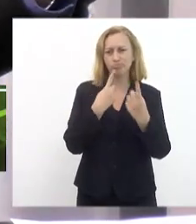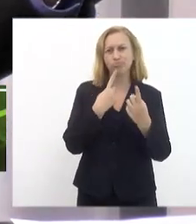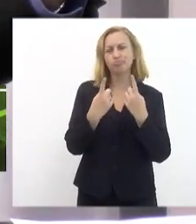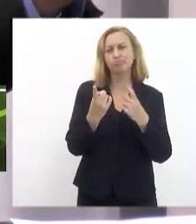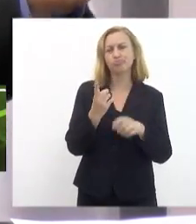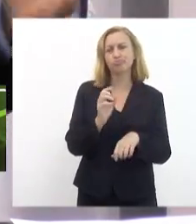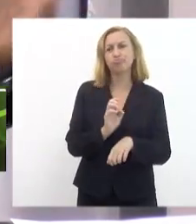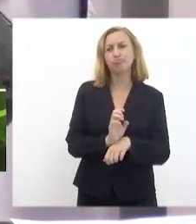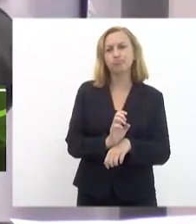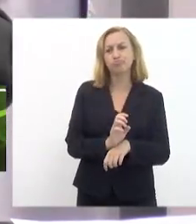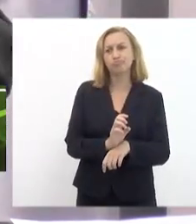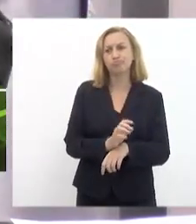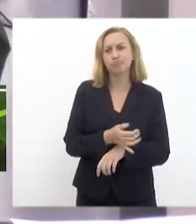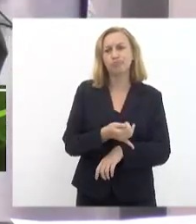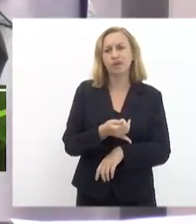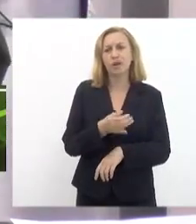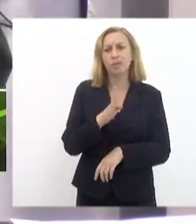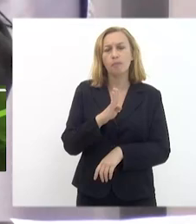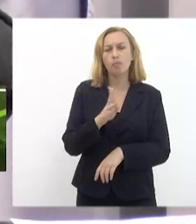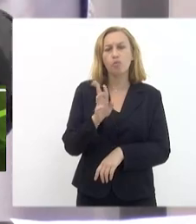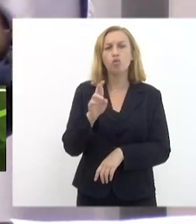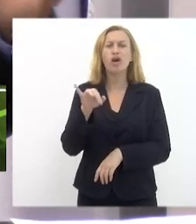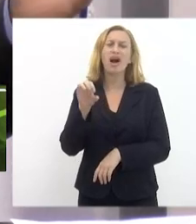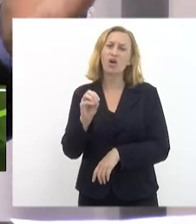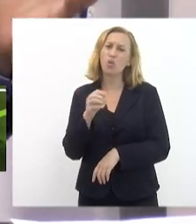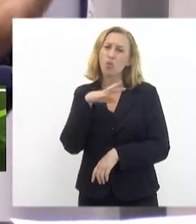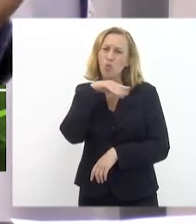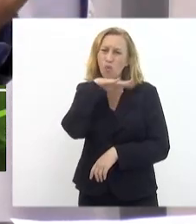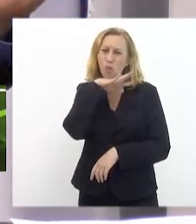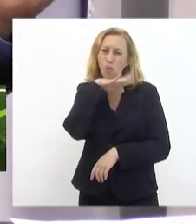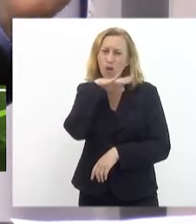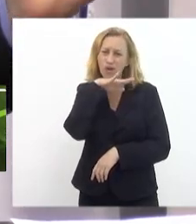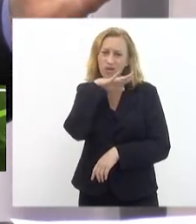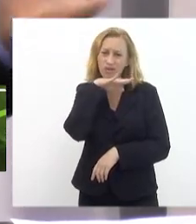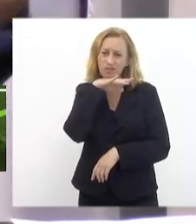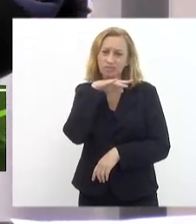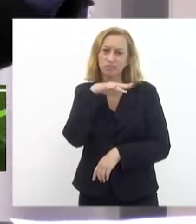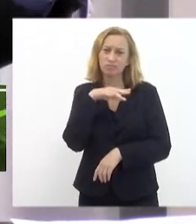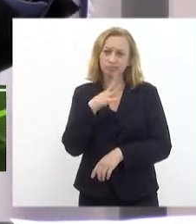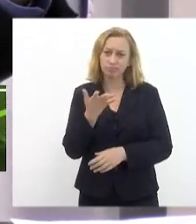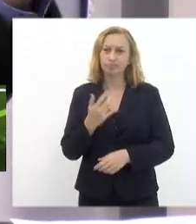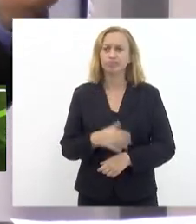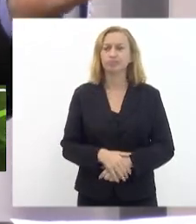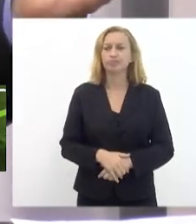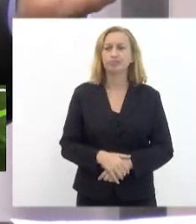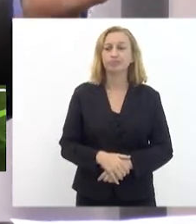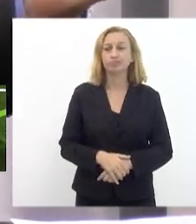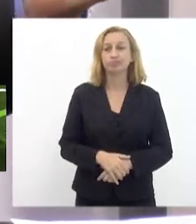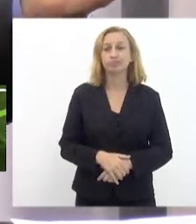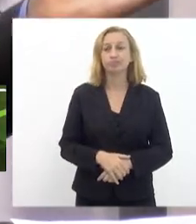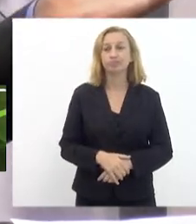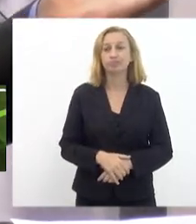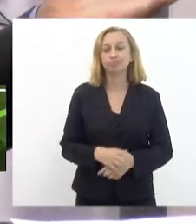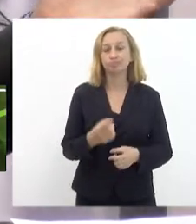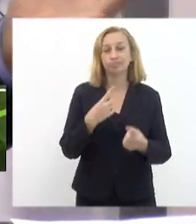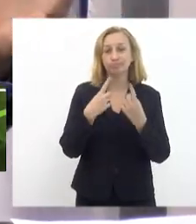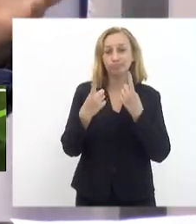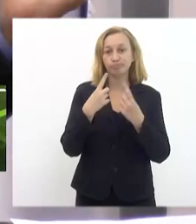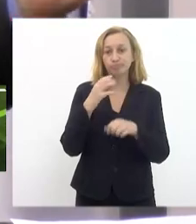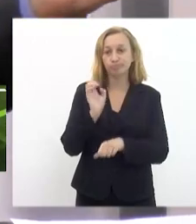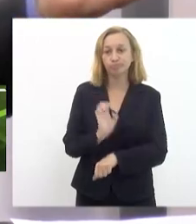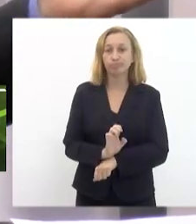tristeza é buraco de ponta a ponta e a rodovia Estadual